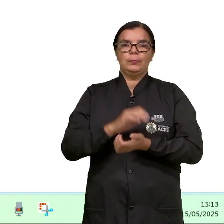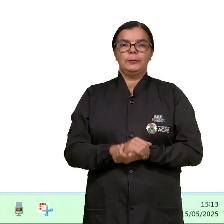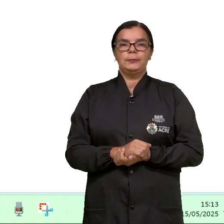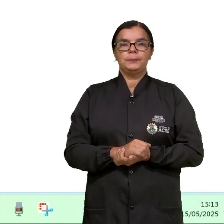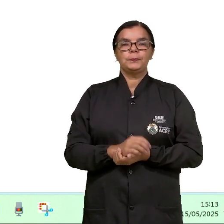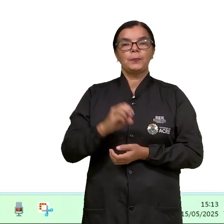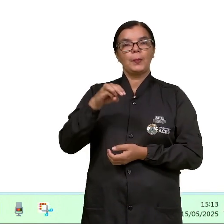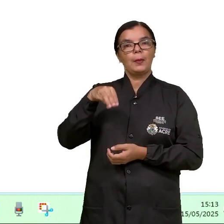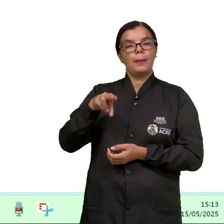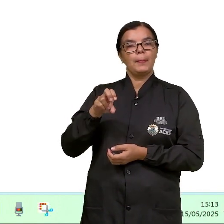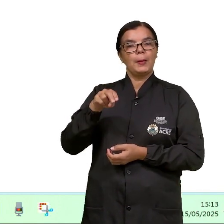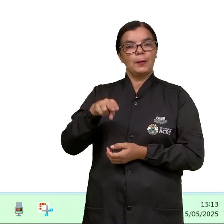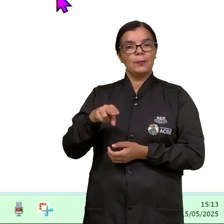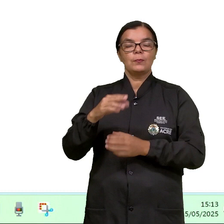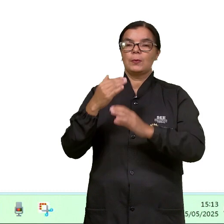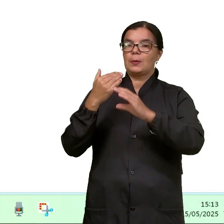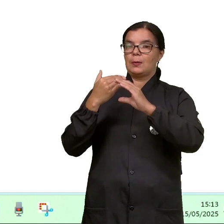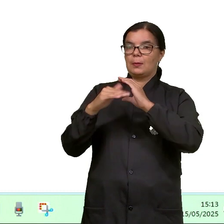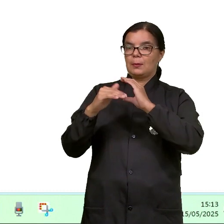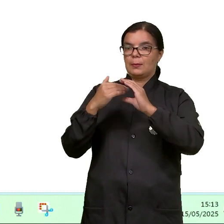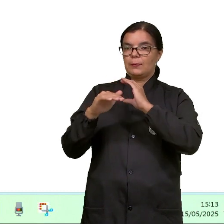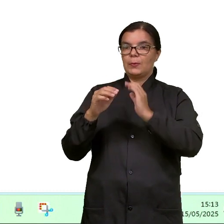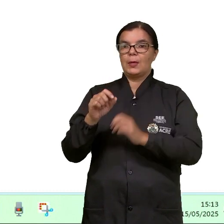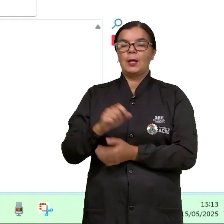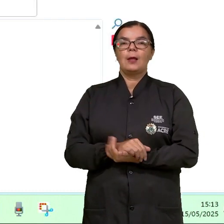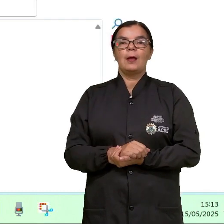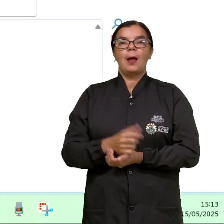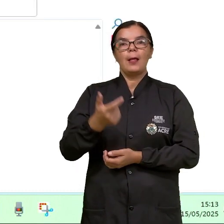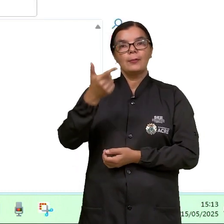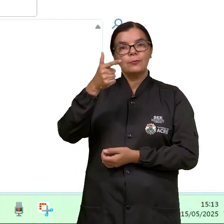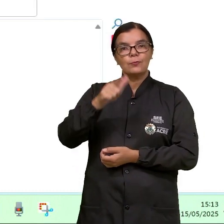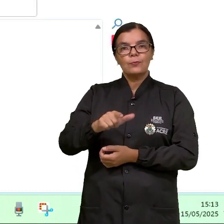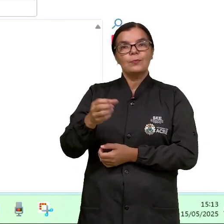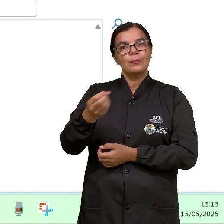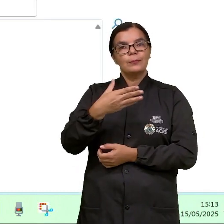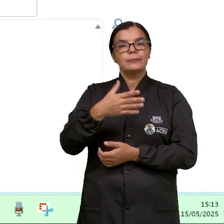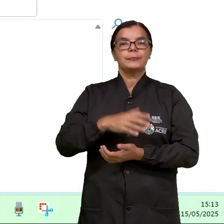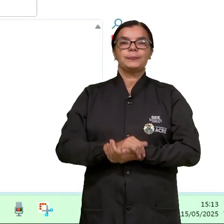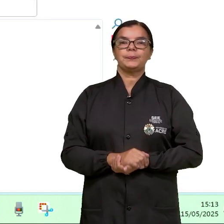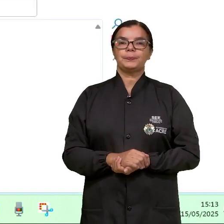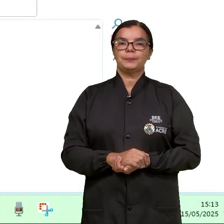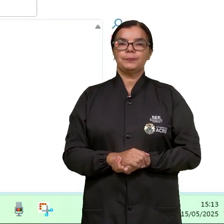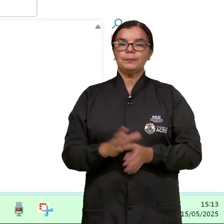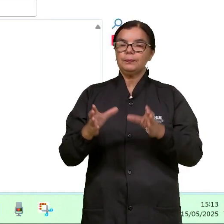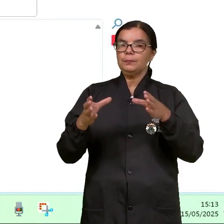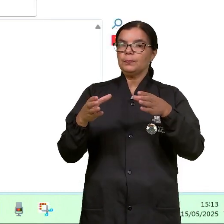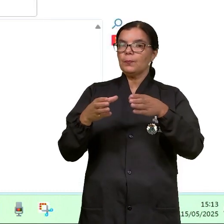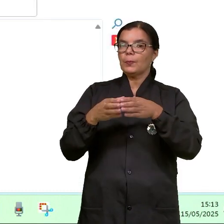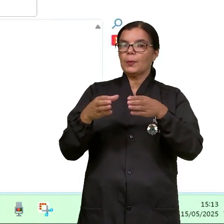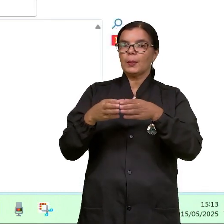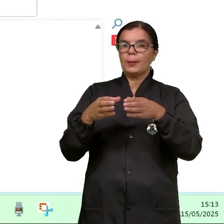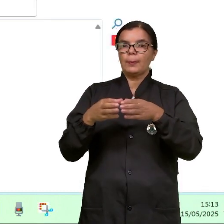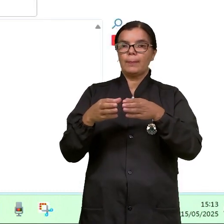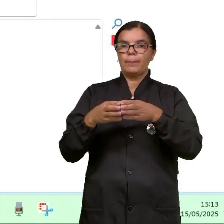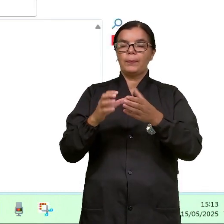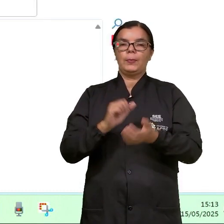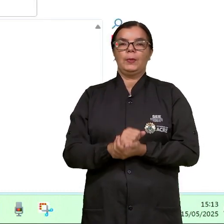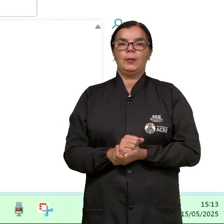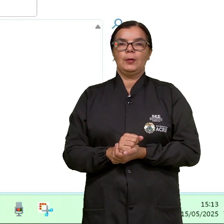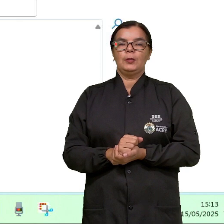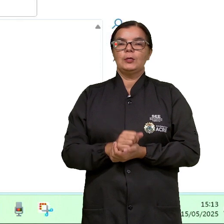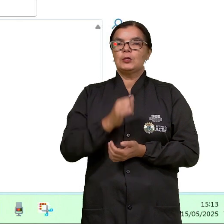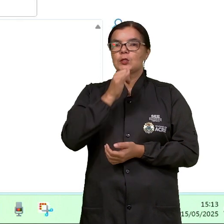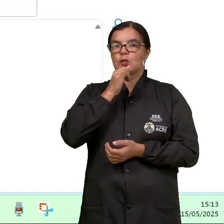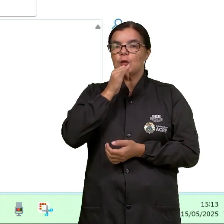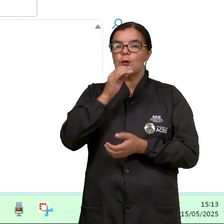menu, grupo, envio e clica aqui em novo. Tá? Um grupo de, por exemplo, procuradores, por